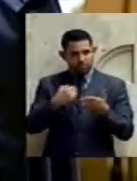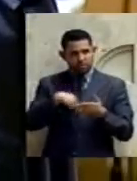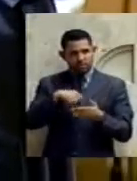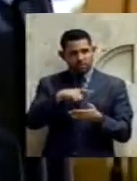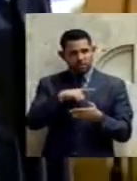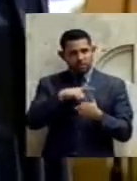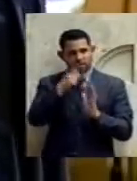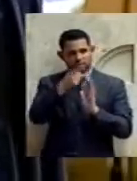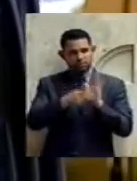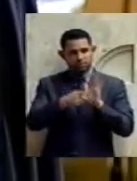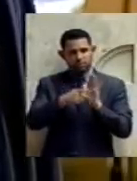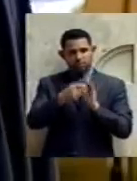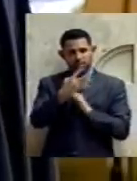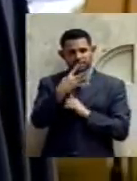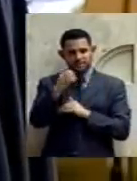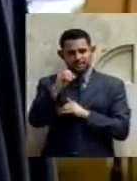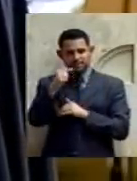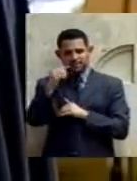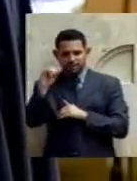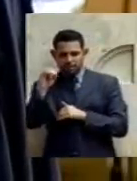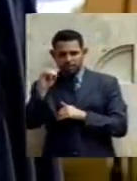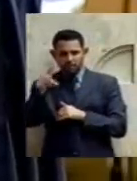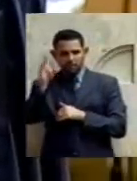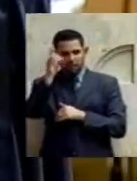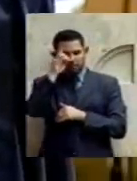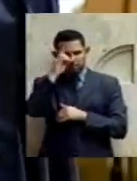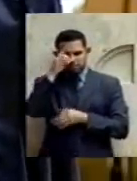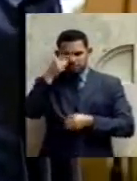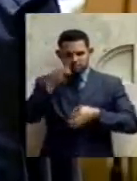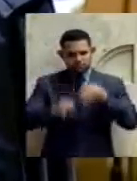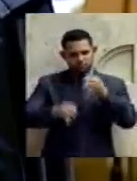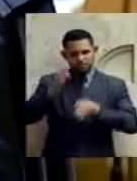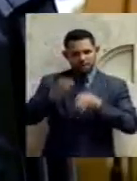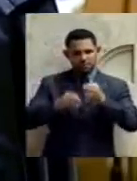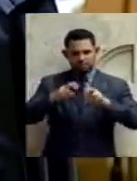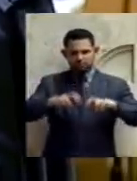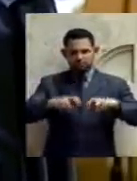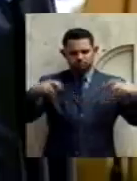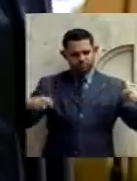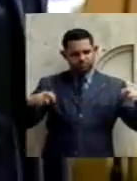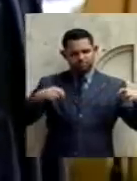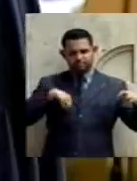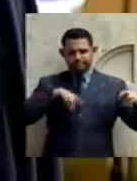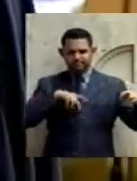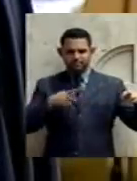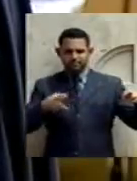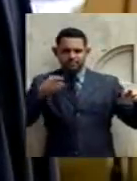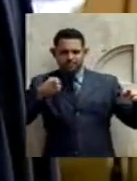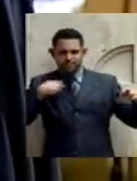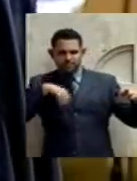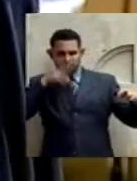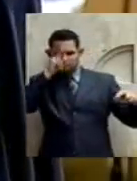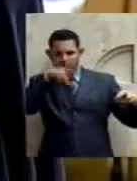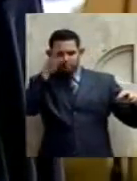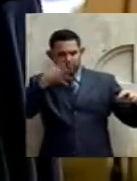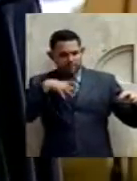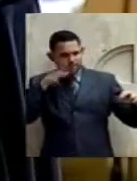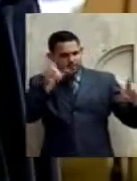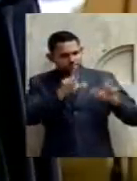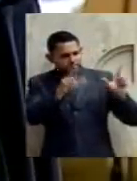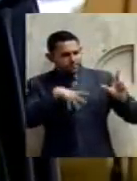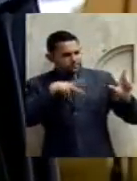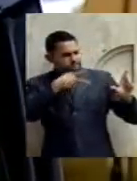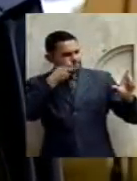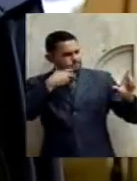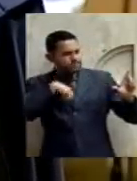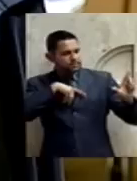Penal 470. Cada dia do julgamento, se de um lado prendeu a atenção dos brasileiros pelo calor dos